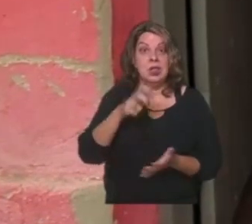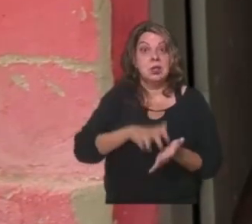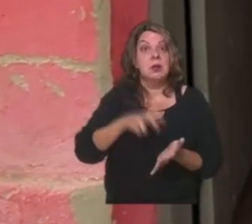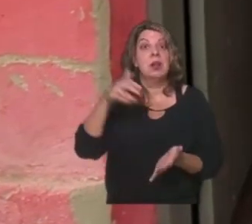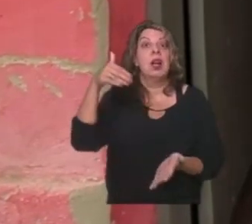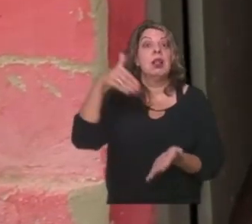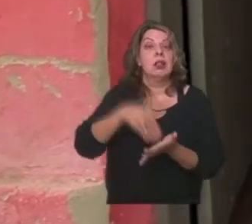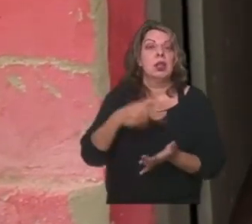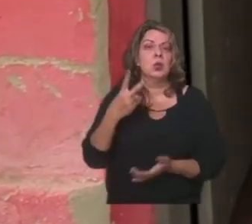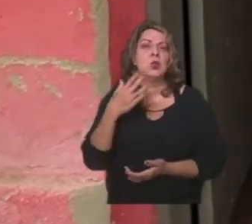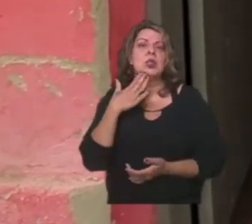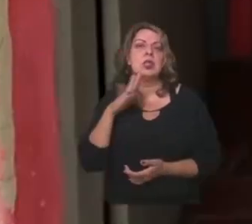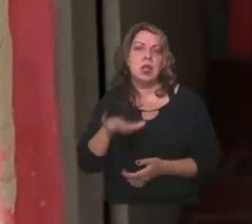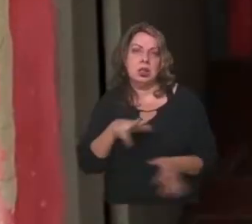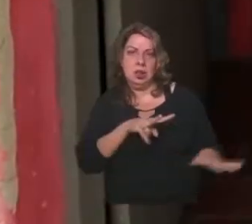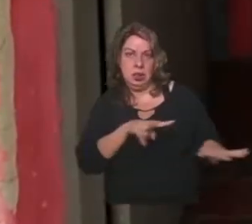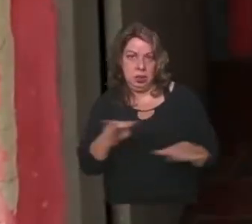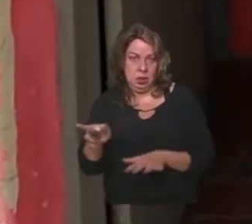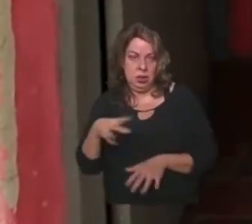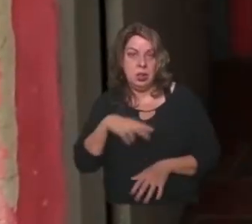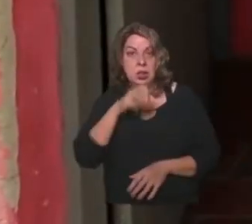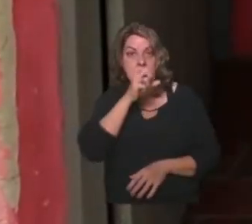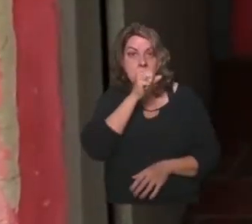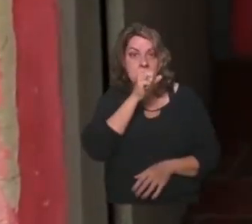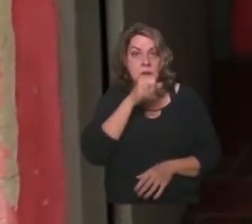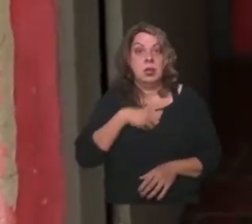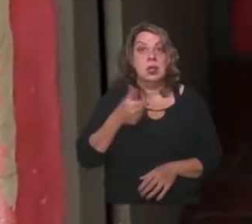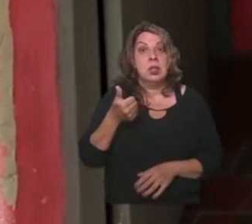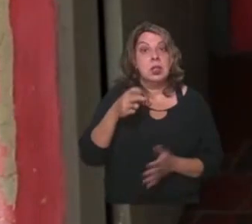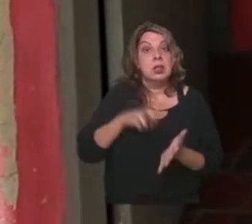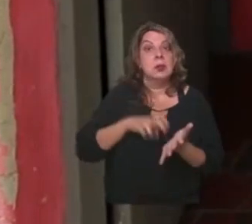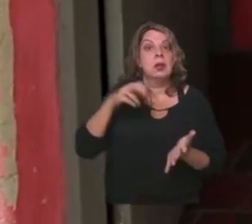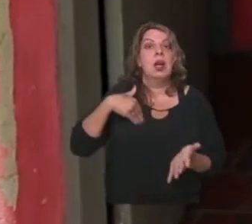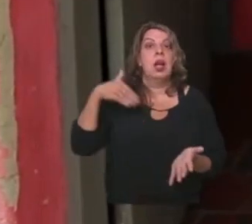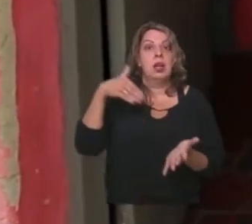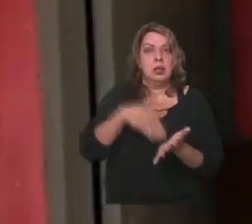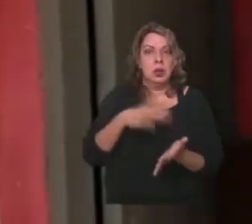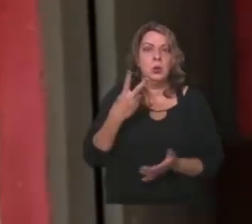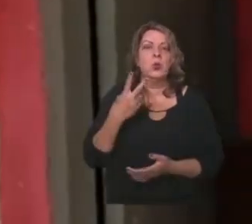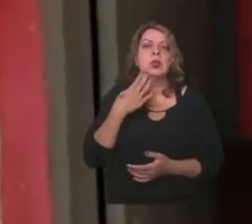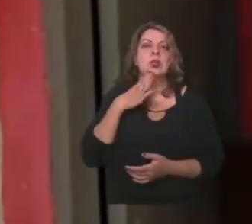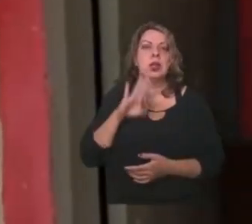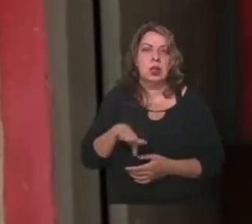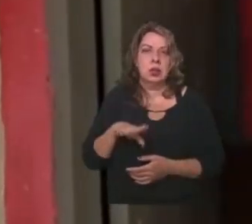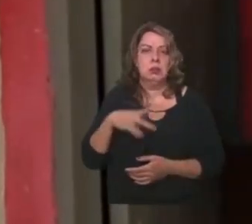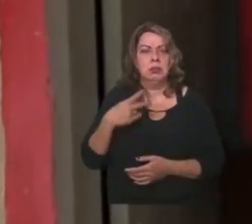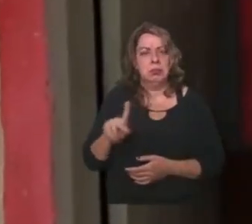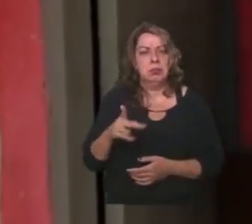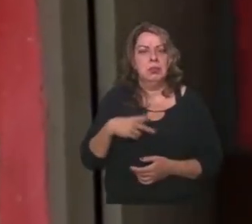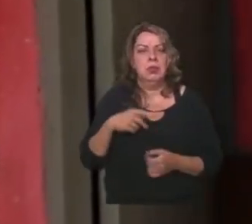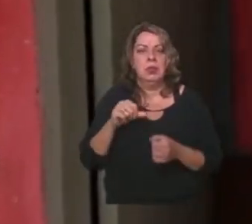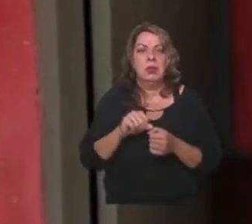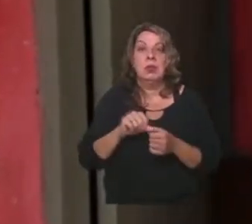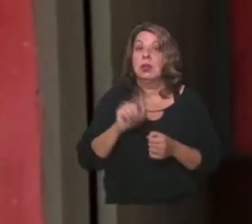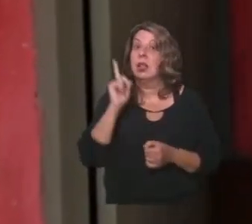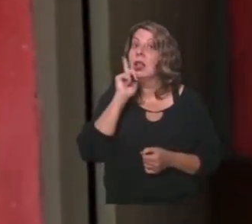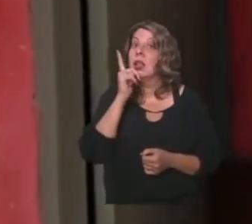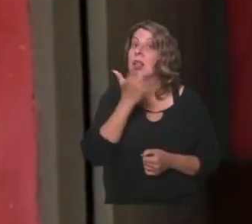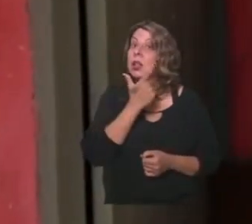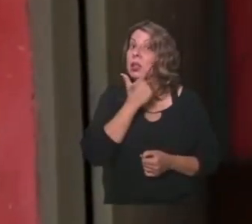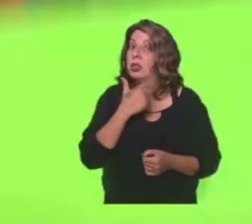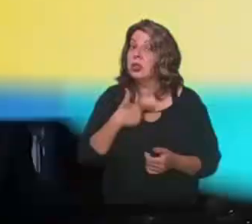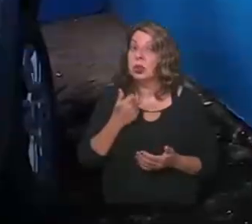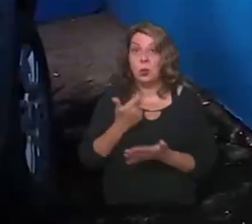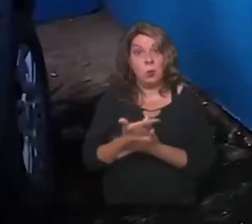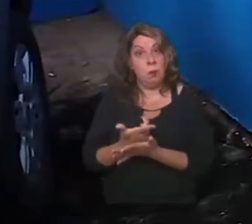às 2 da tarde na semana. E no sábado, de 6 da manhã às 2 da tarde também. Aqui você pode fazer seu lanche e adquirir seu